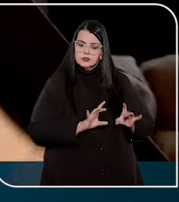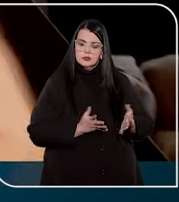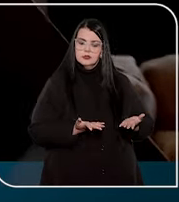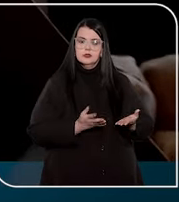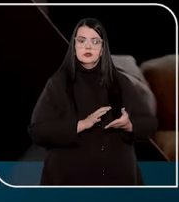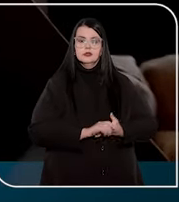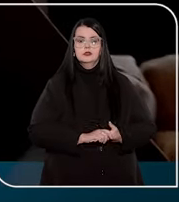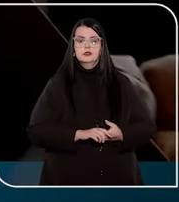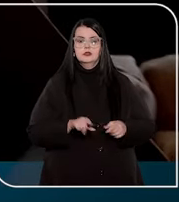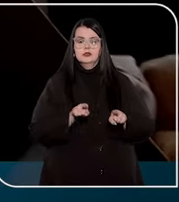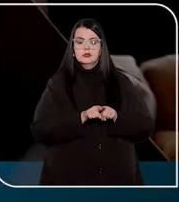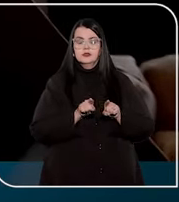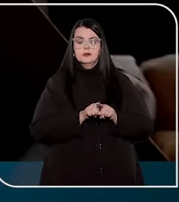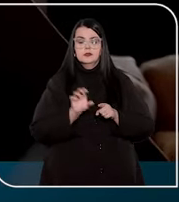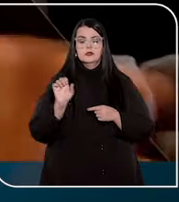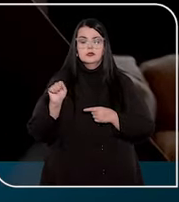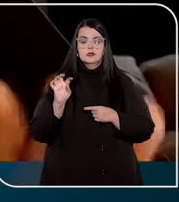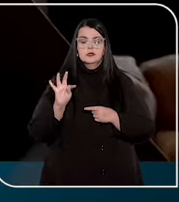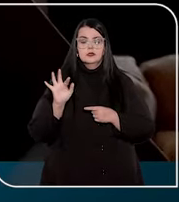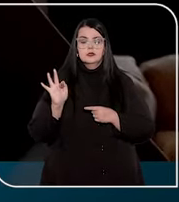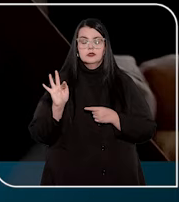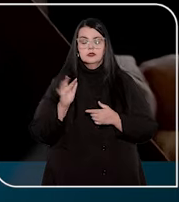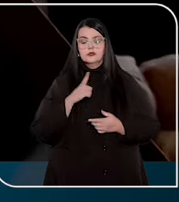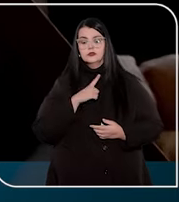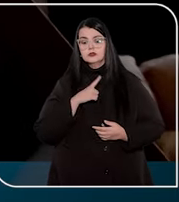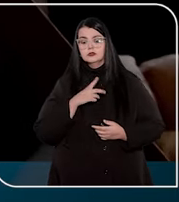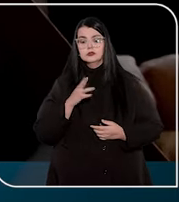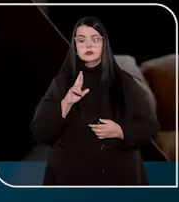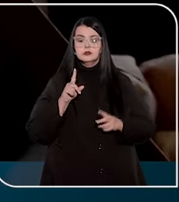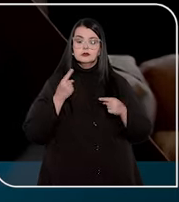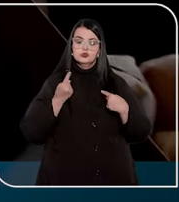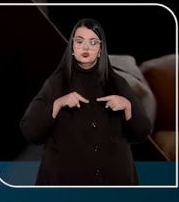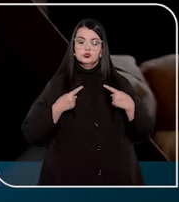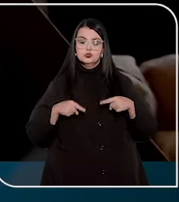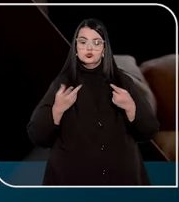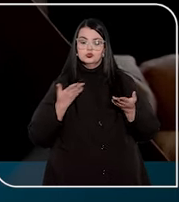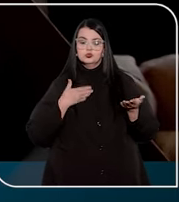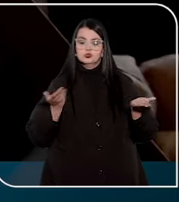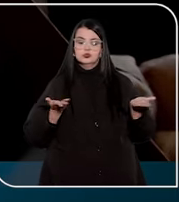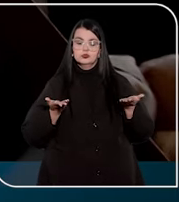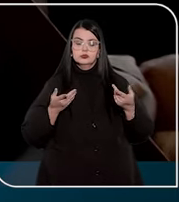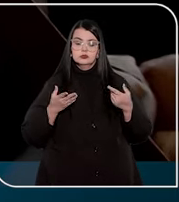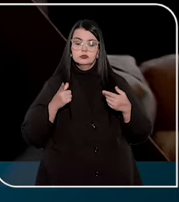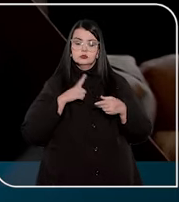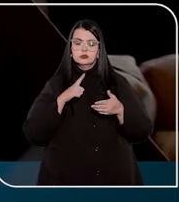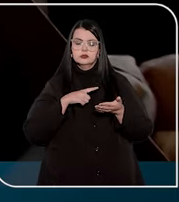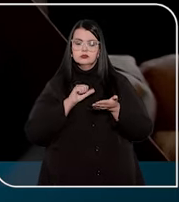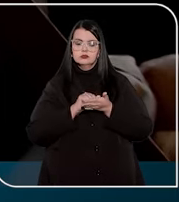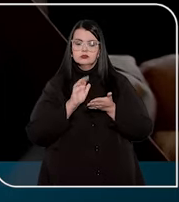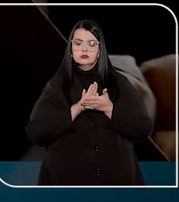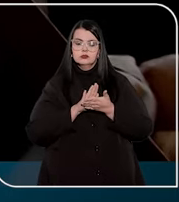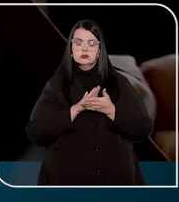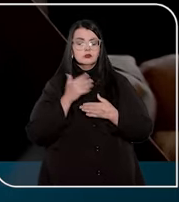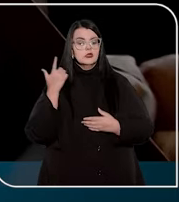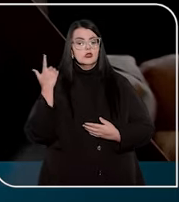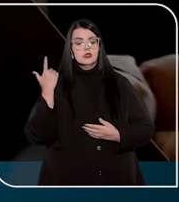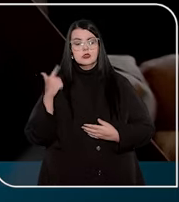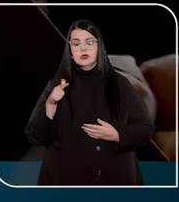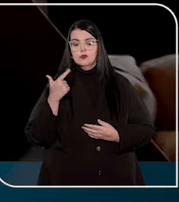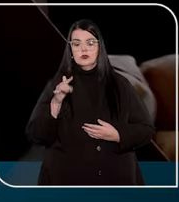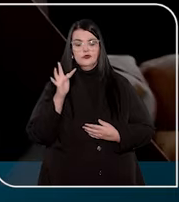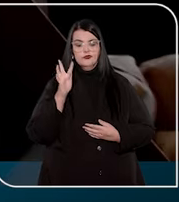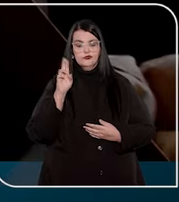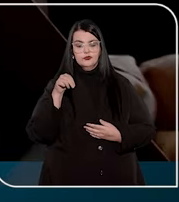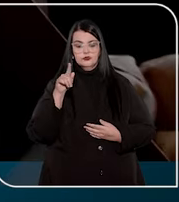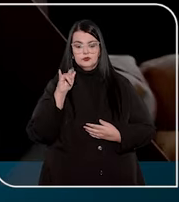para cá. E no Supremo Tribunal Federal, em relação justamente a essa discussão que a gente está tendo aqui agora, é pacífico que não há fungibilidade